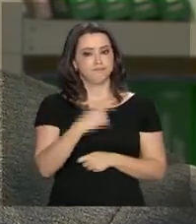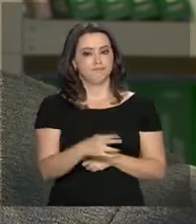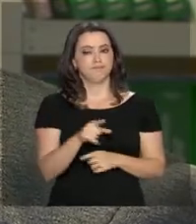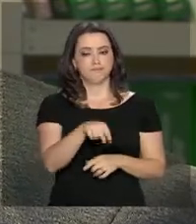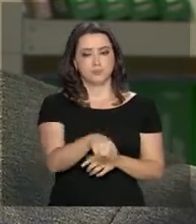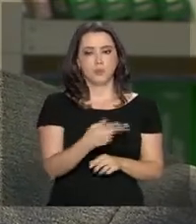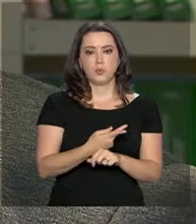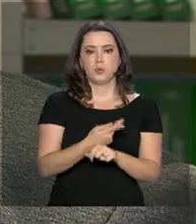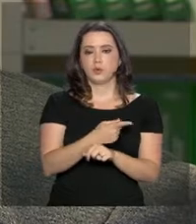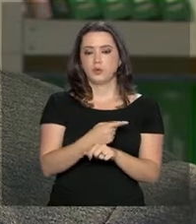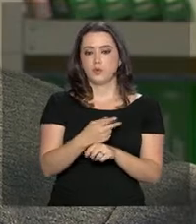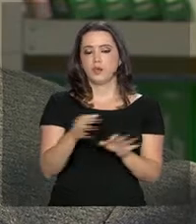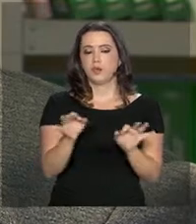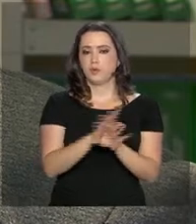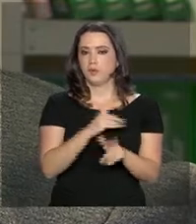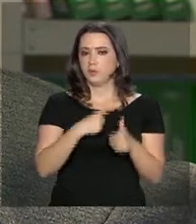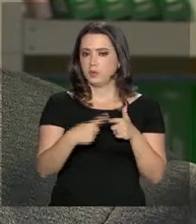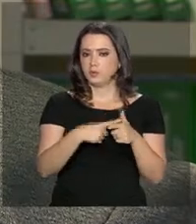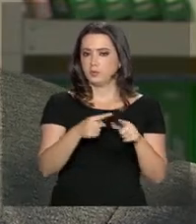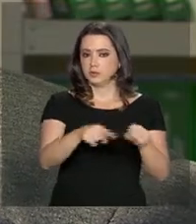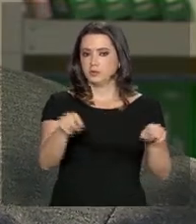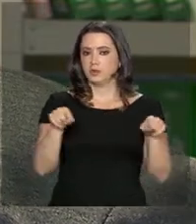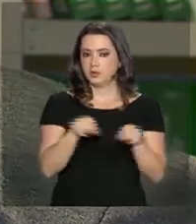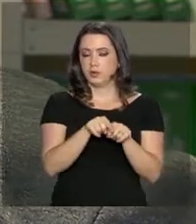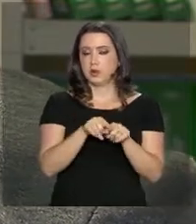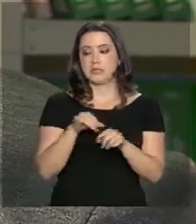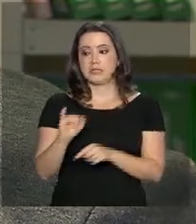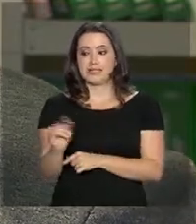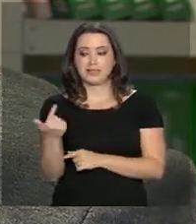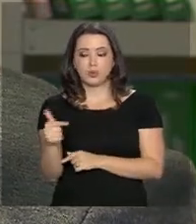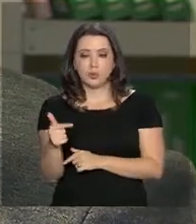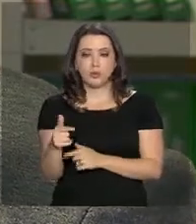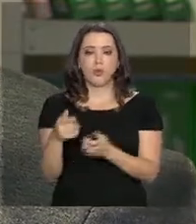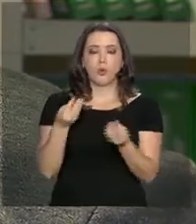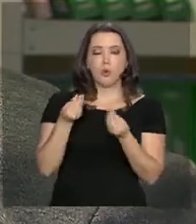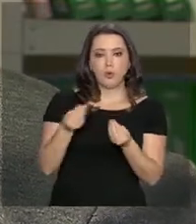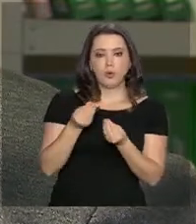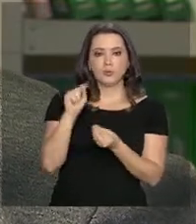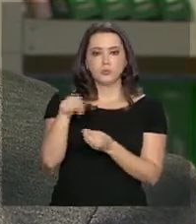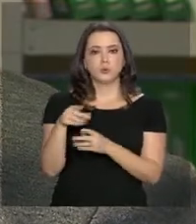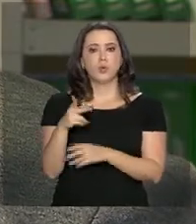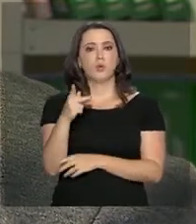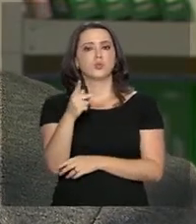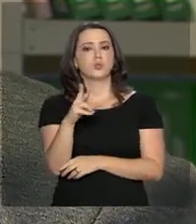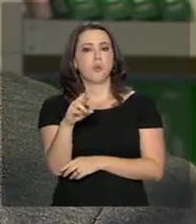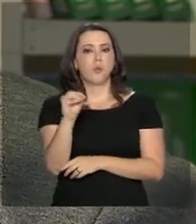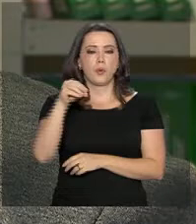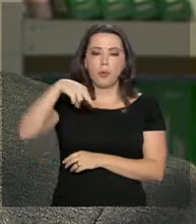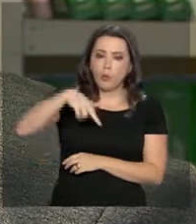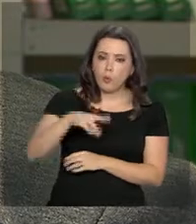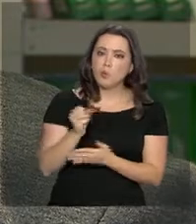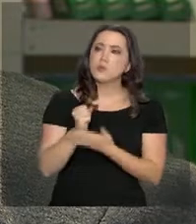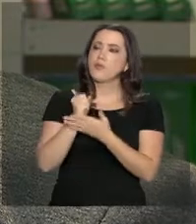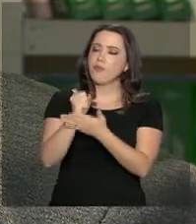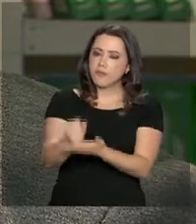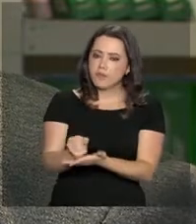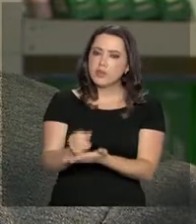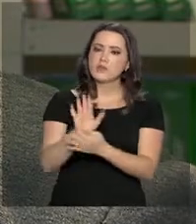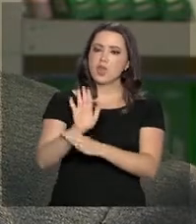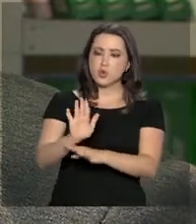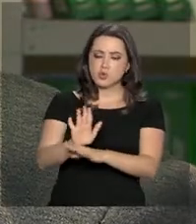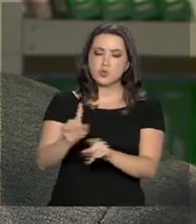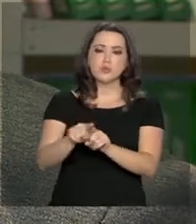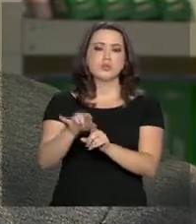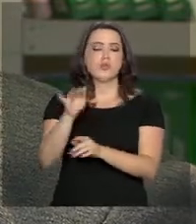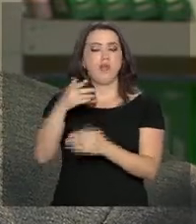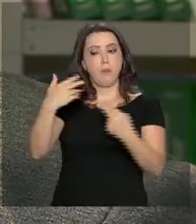deve buscar resolver o seu problema com o fornecedor se não for possível os procons estão à disposição procon seja pelo